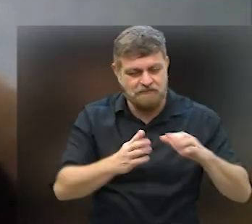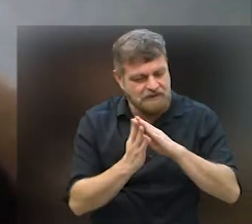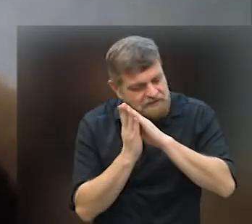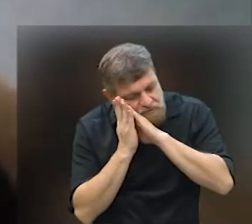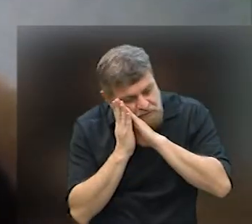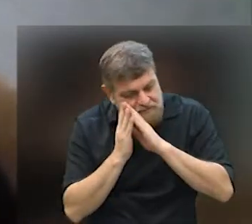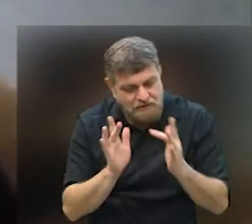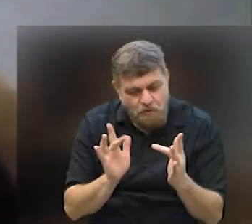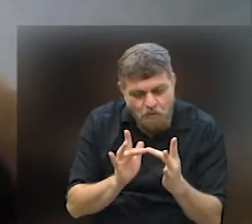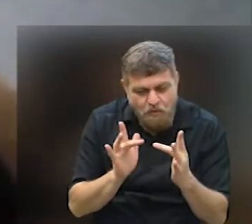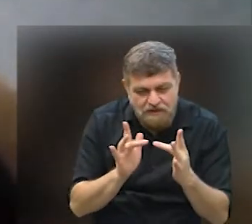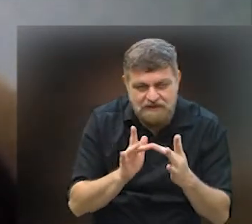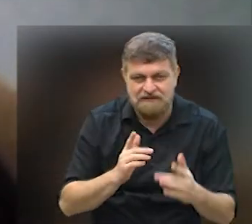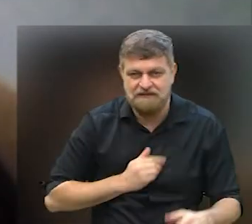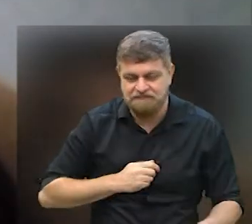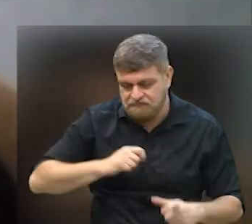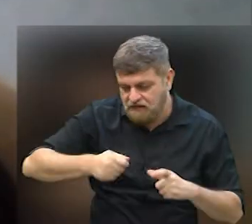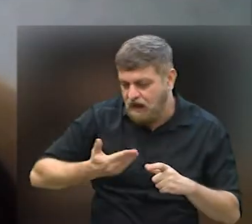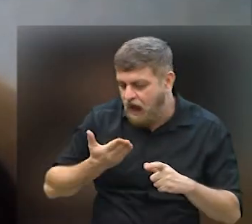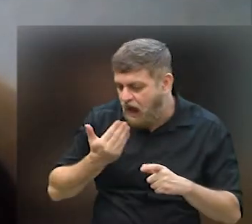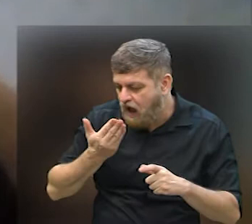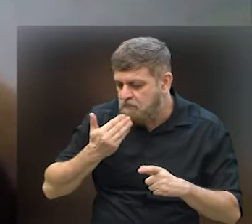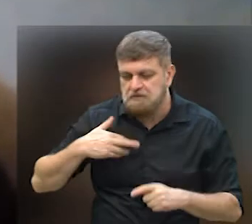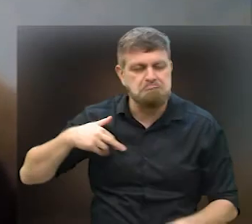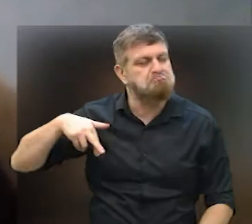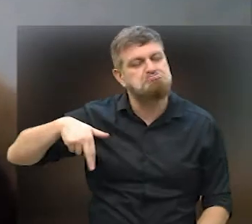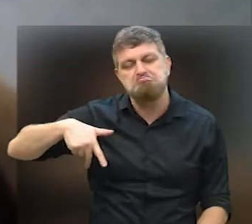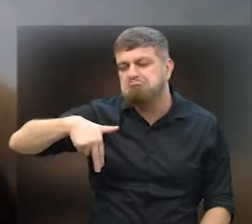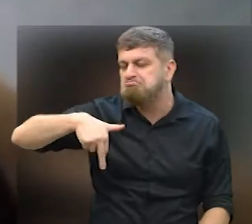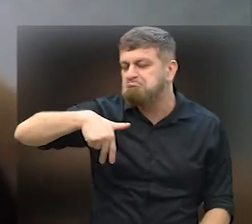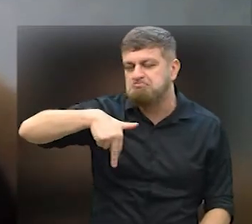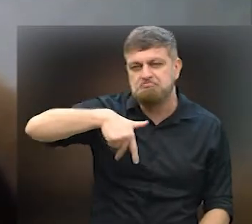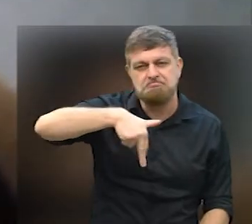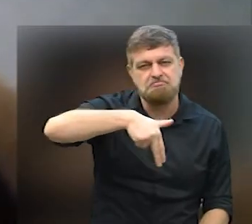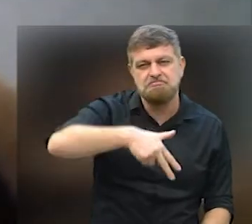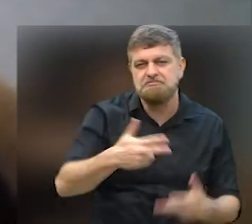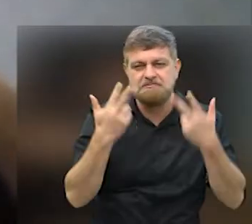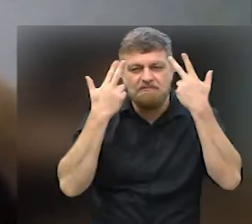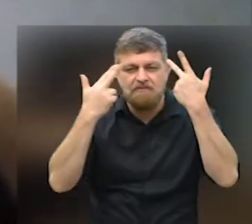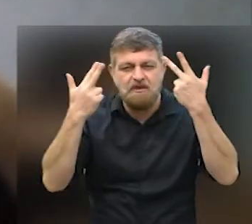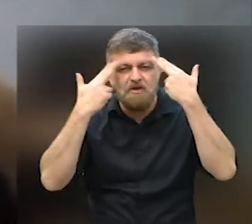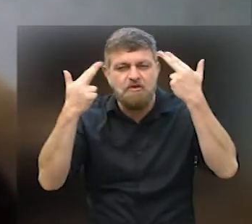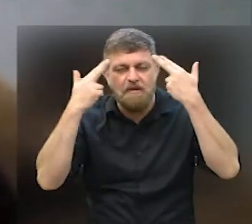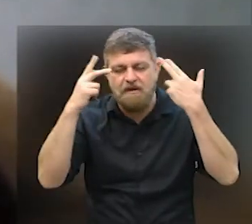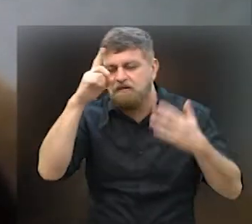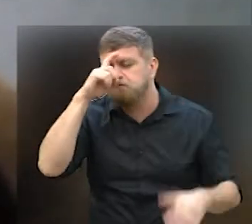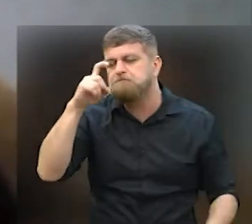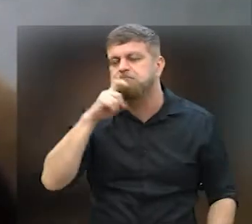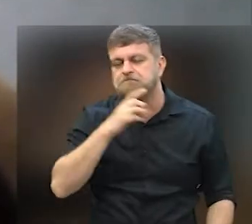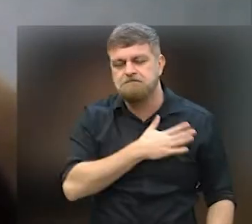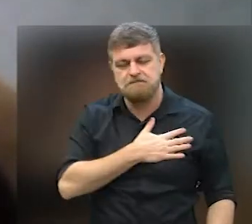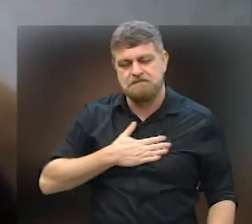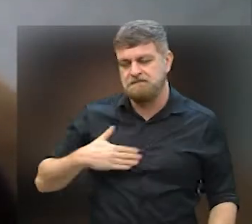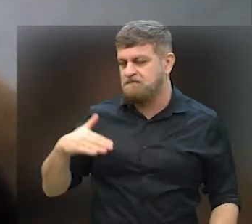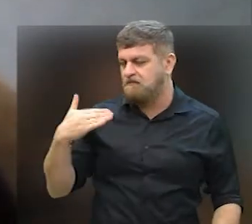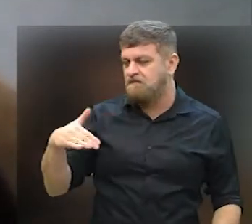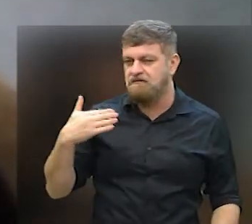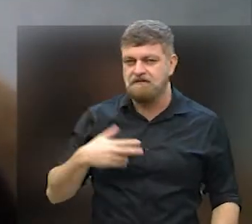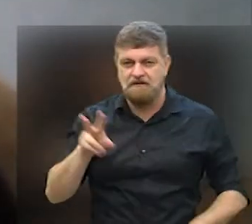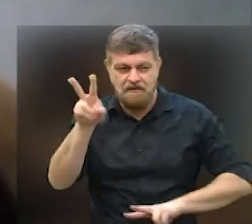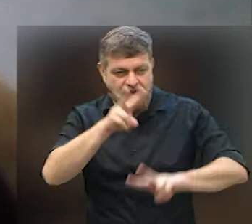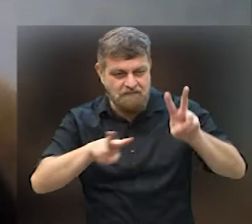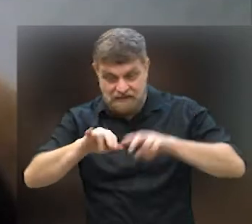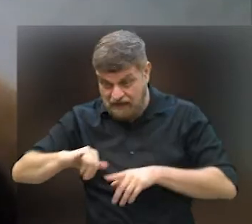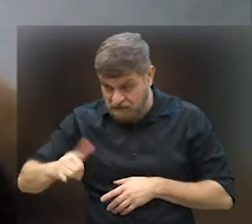lodges, desfrutando da alimentação local, da culinária. Então, esse percurso para mim foi muito tranquilo e de realmente contemplação